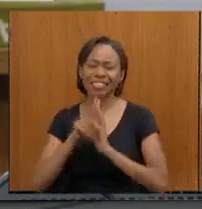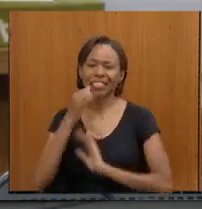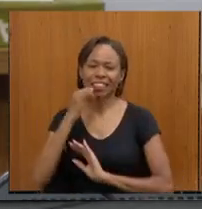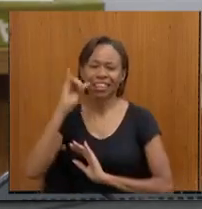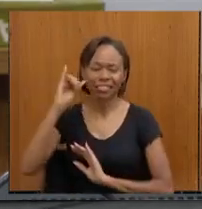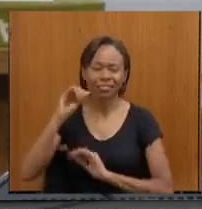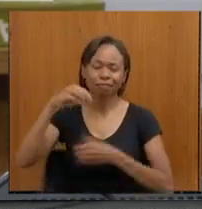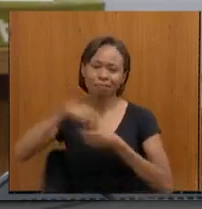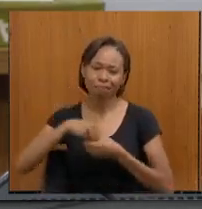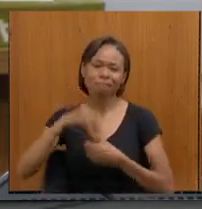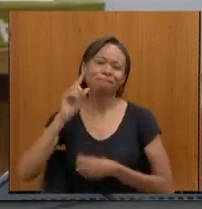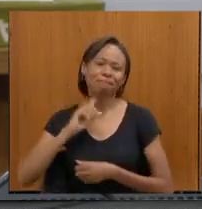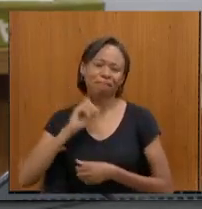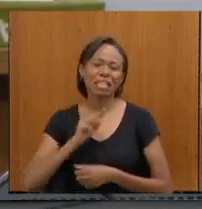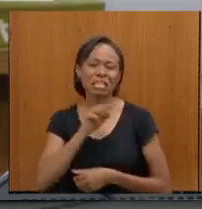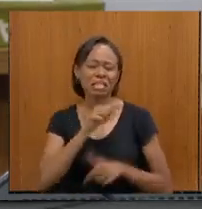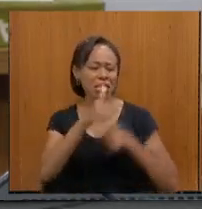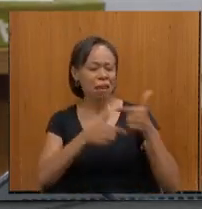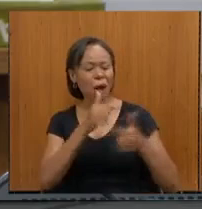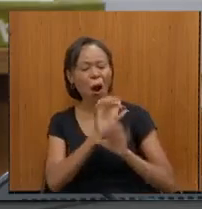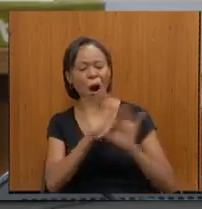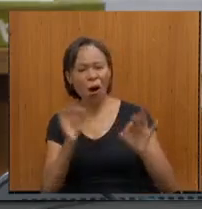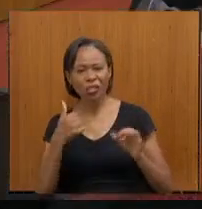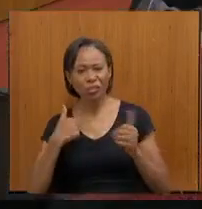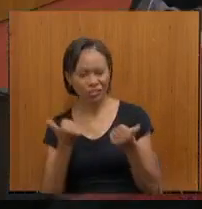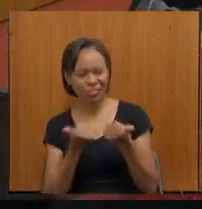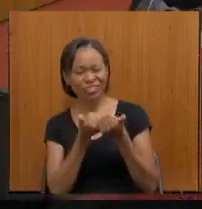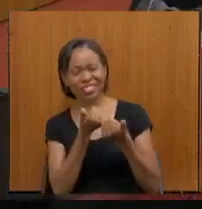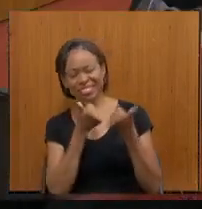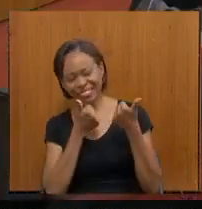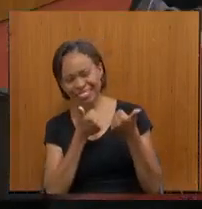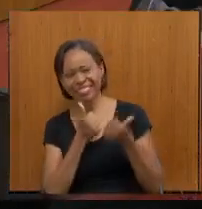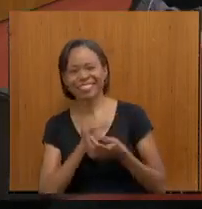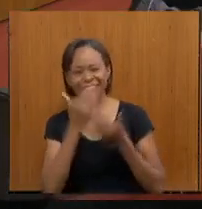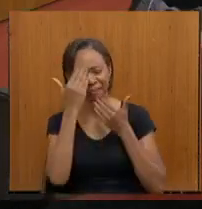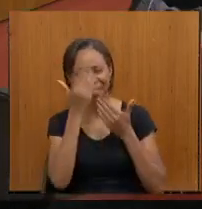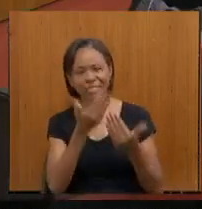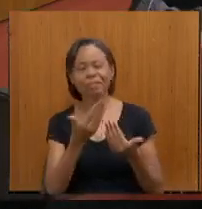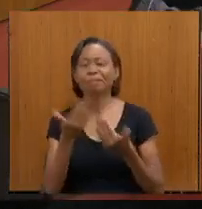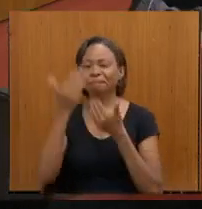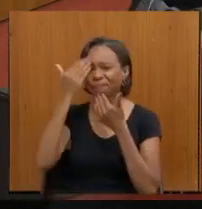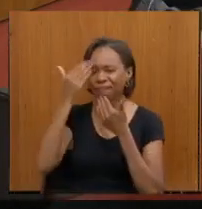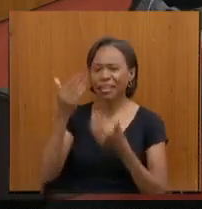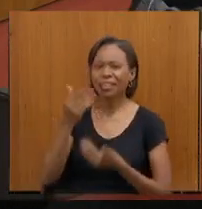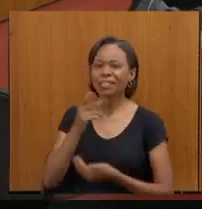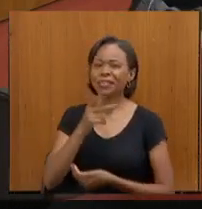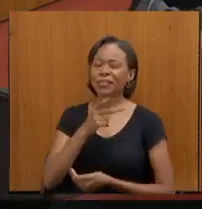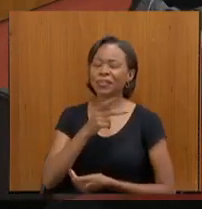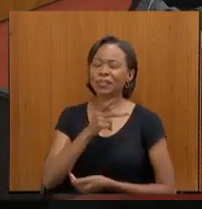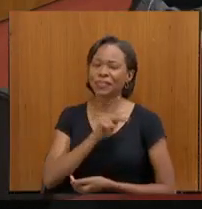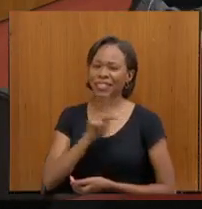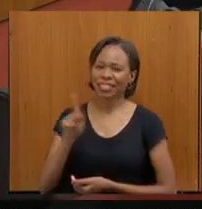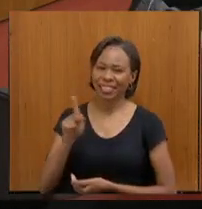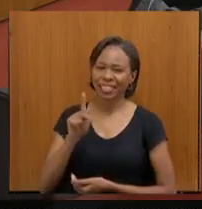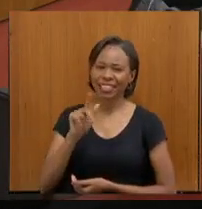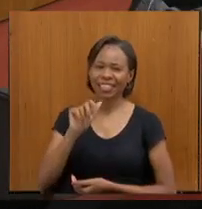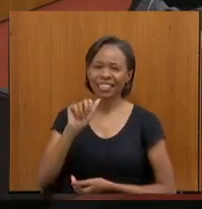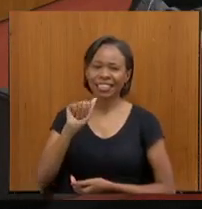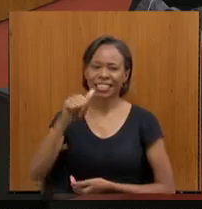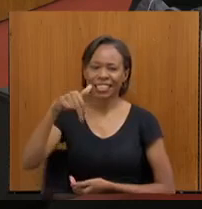trabalho e que você conte comigo junto obrigado ela disse o nosso Presidente tanto casar antes